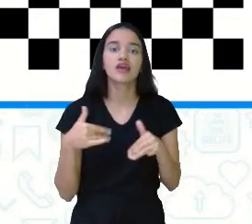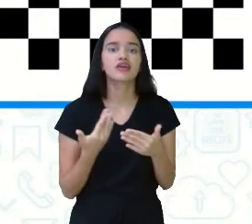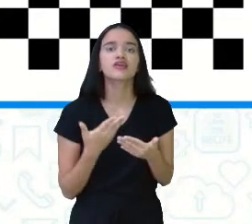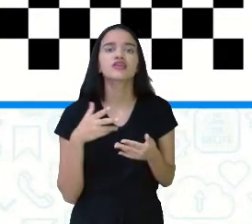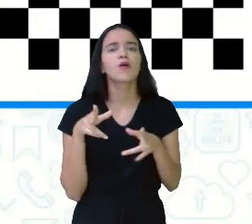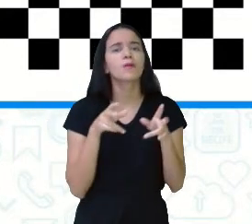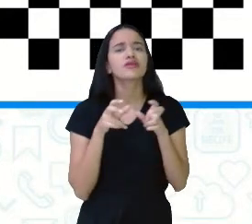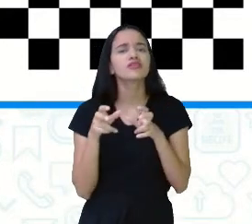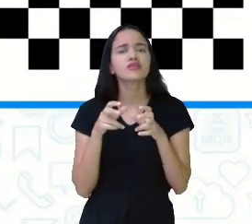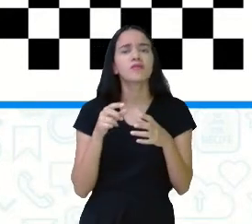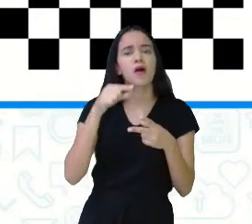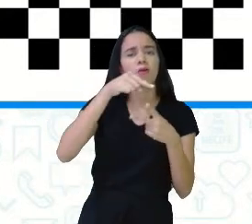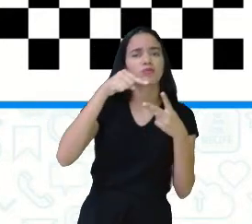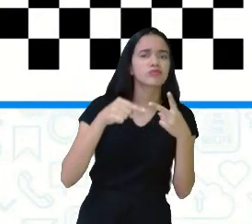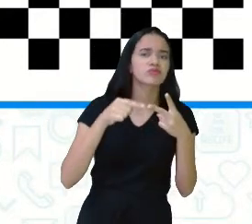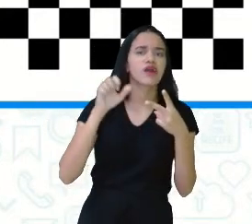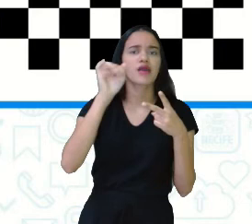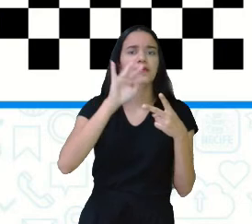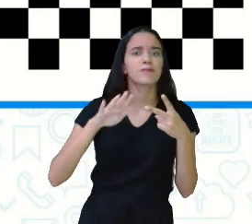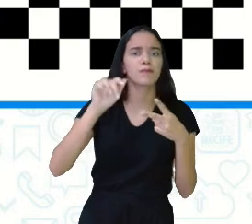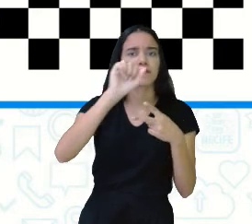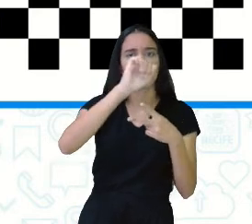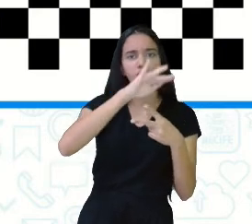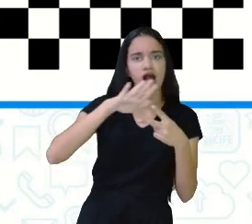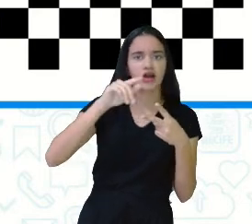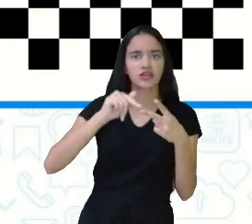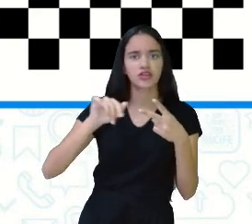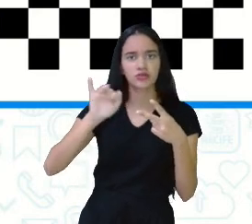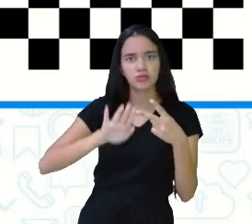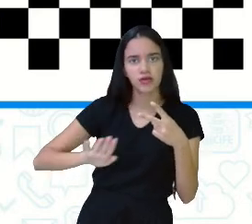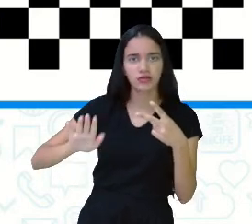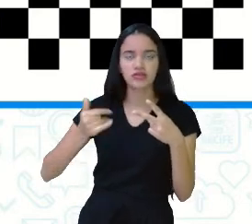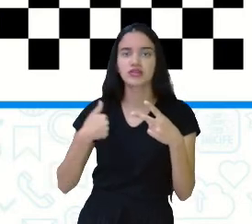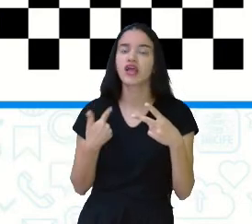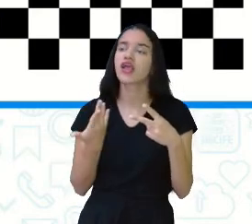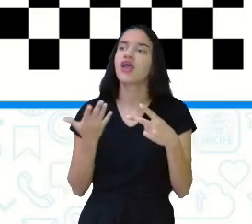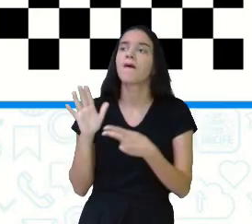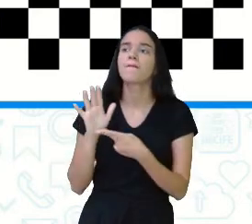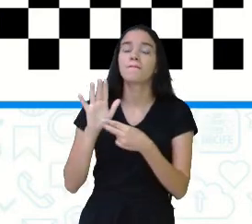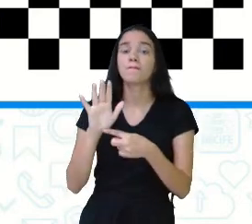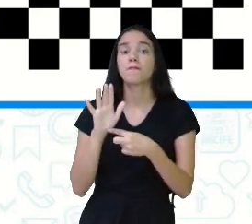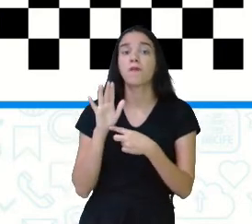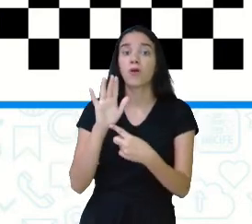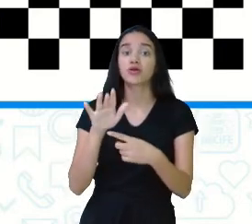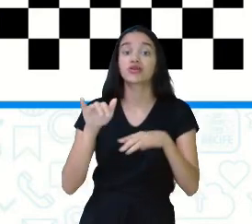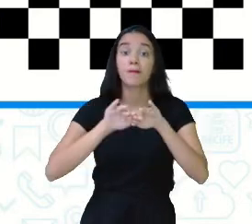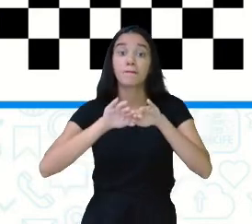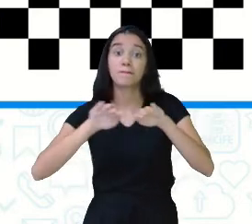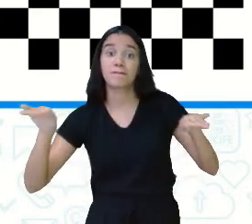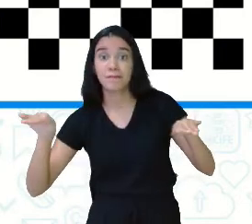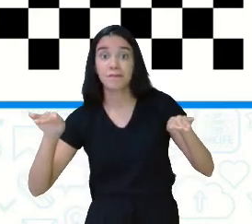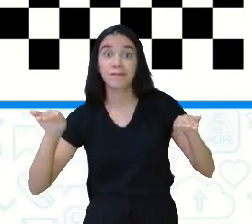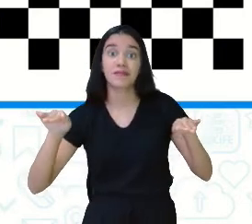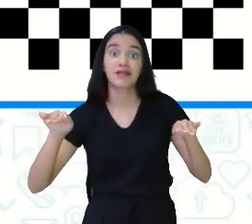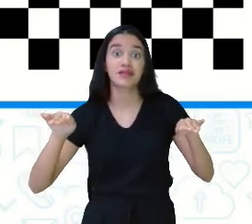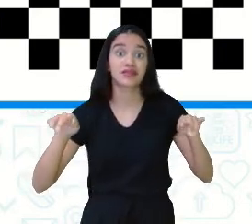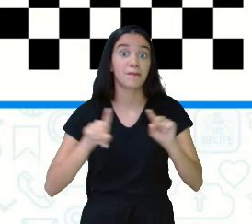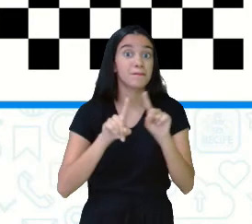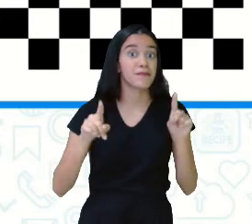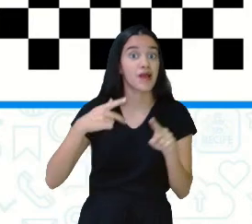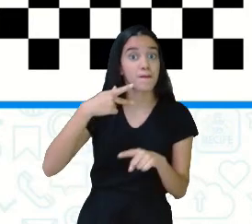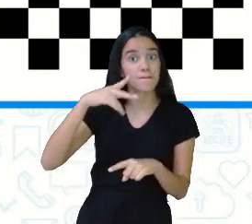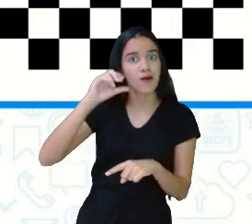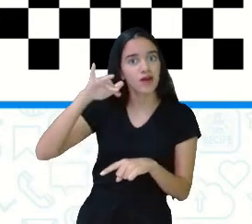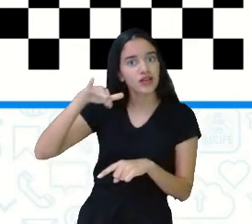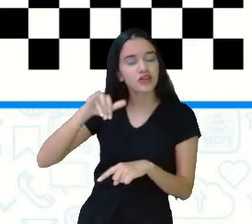Identifique qual das figuras abaixo representa uma figura plana não poligonal. Eu quero ver se